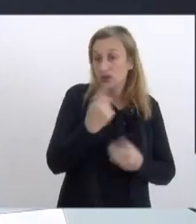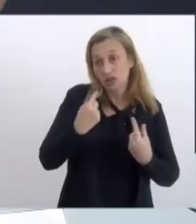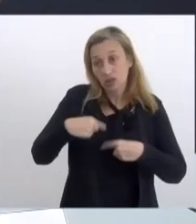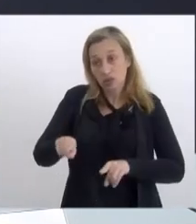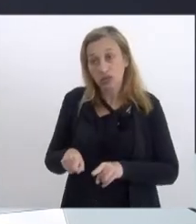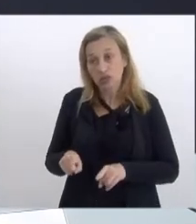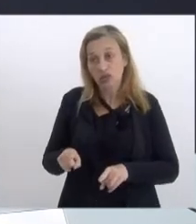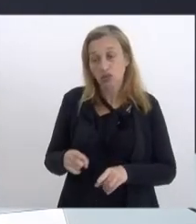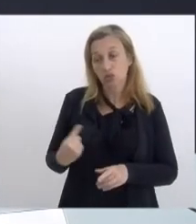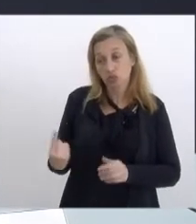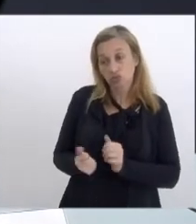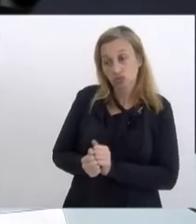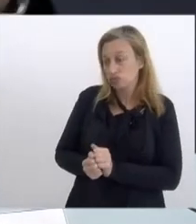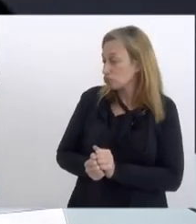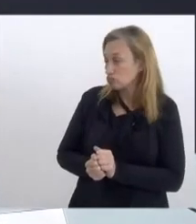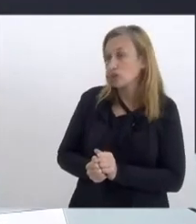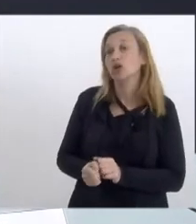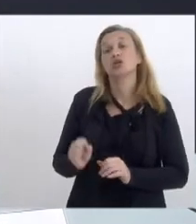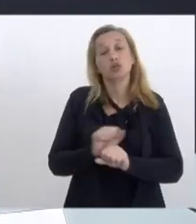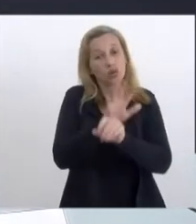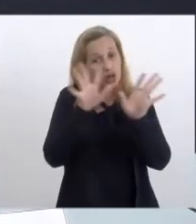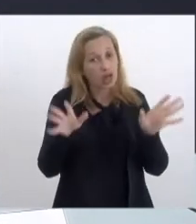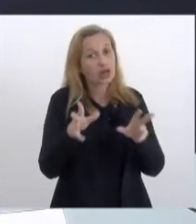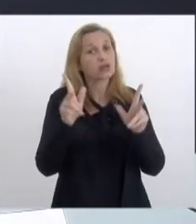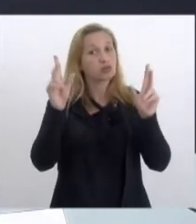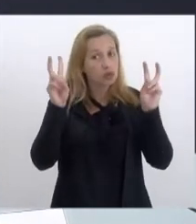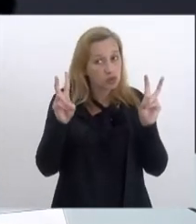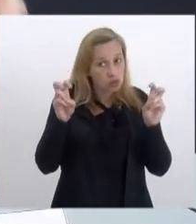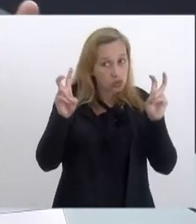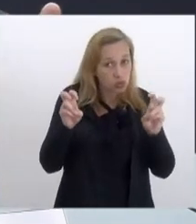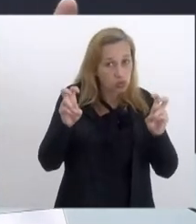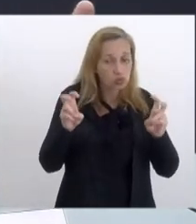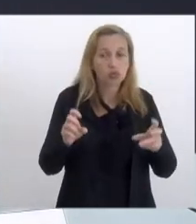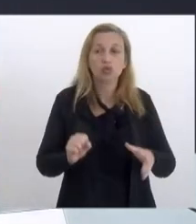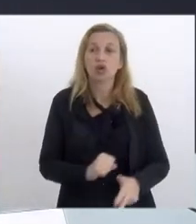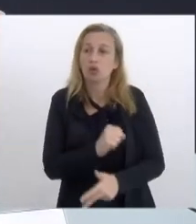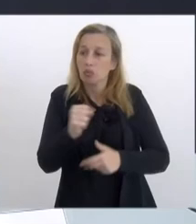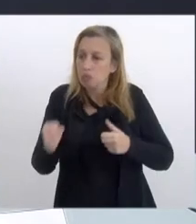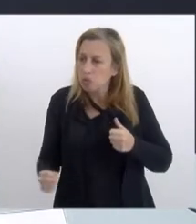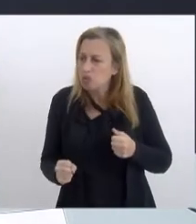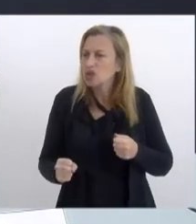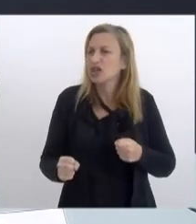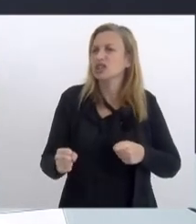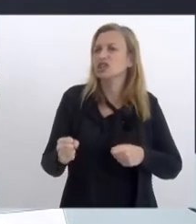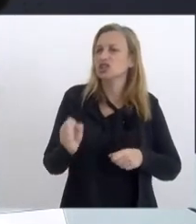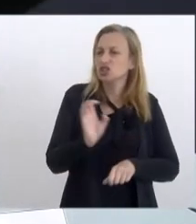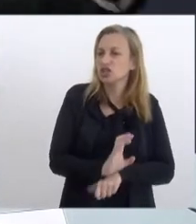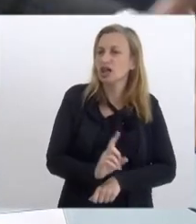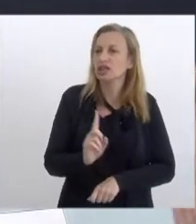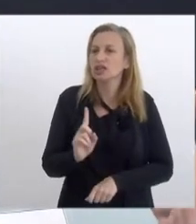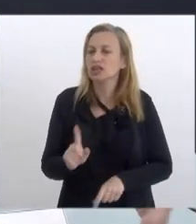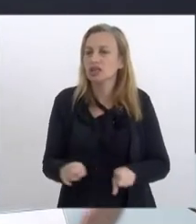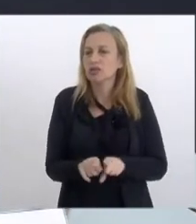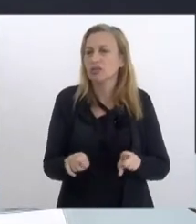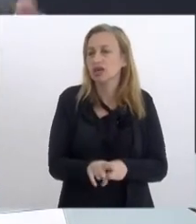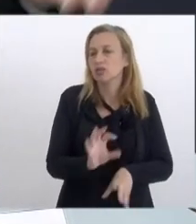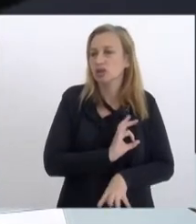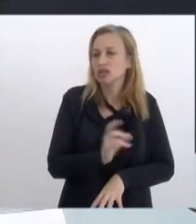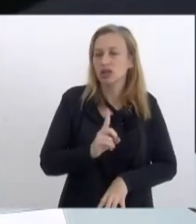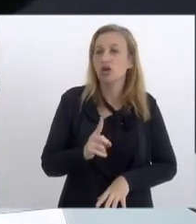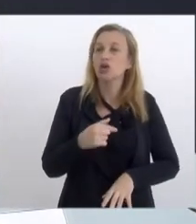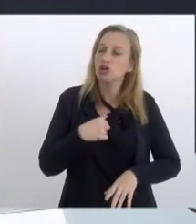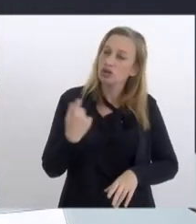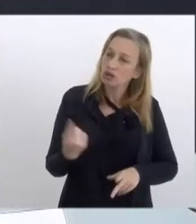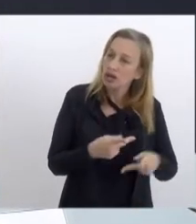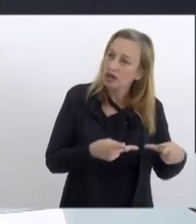estarão conosco, né? Nós somos muito claros, ninguém tem poder de Estado, nem poder de polícia, né? Mas nós vamos lá, visitamos, né? Amanhã eu estou